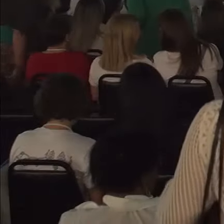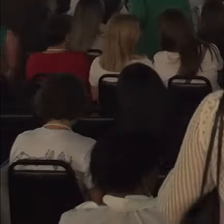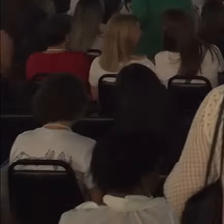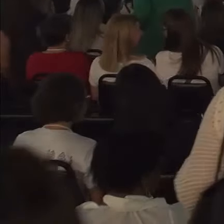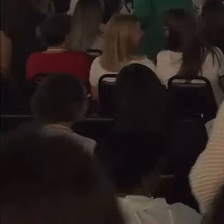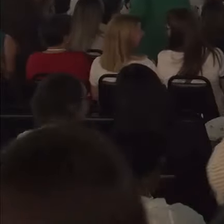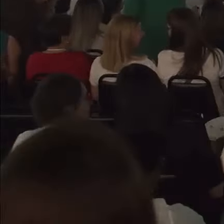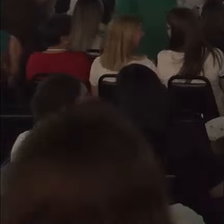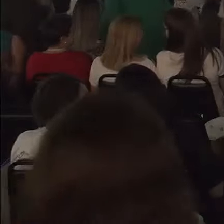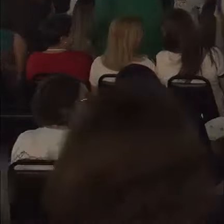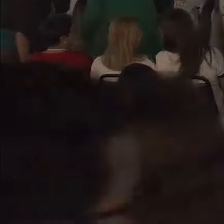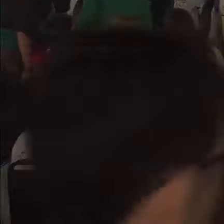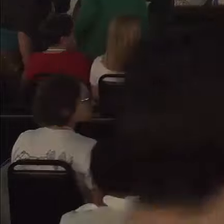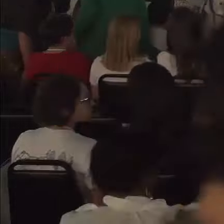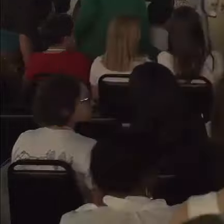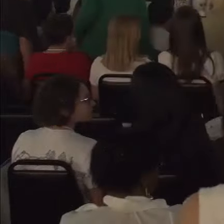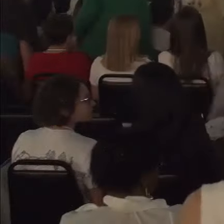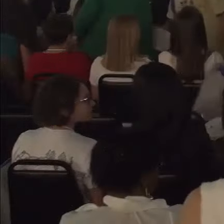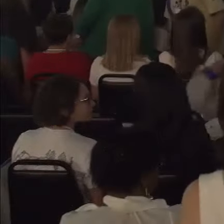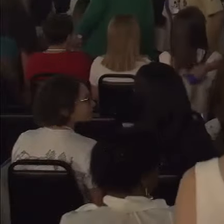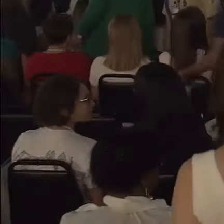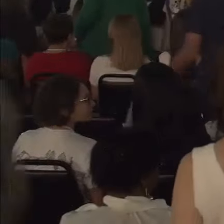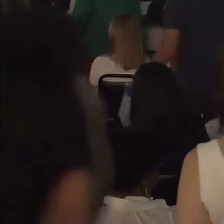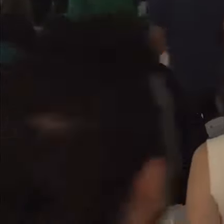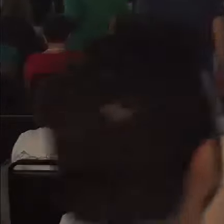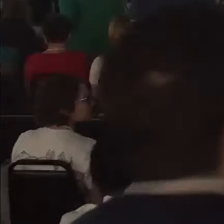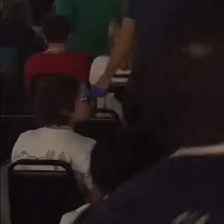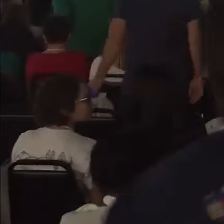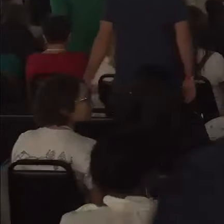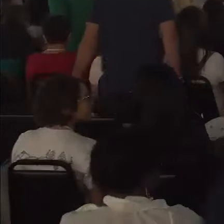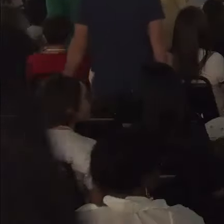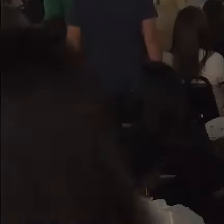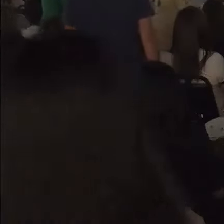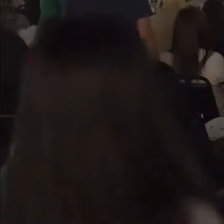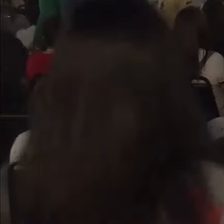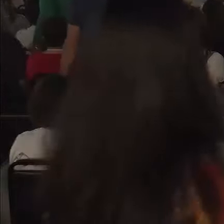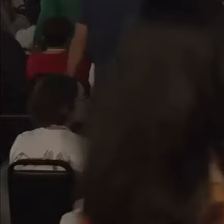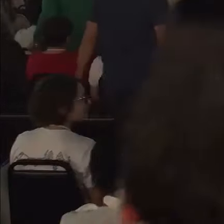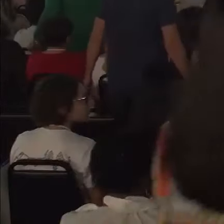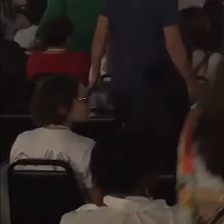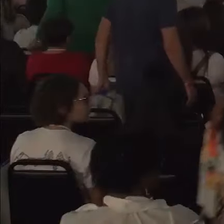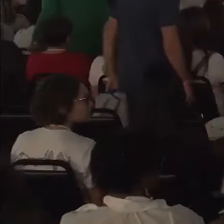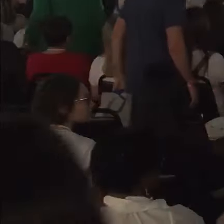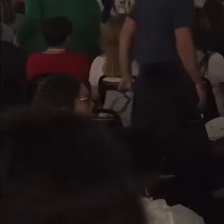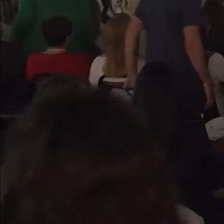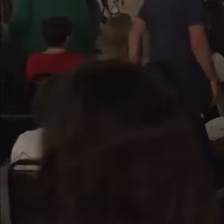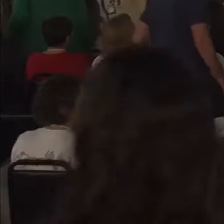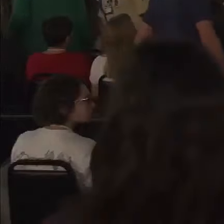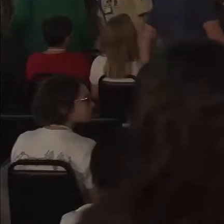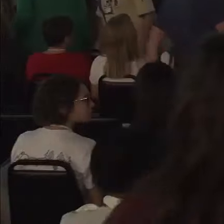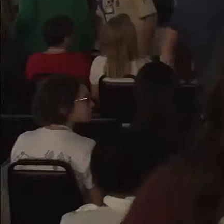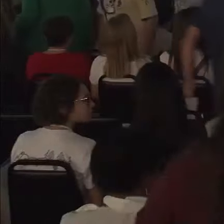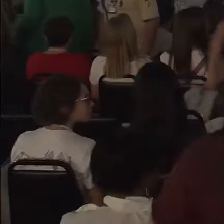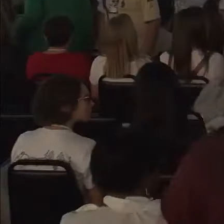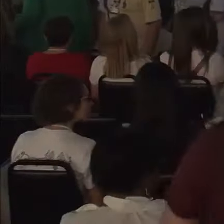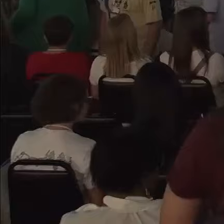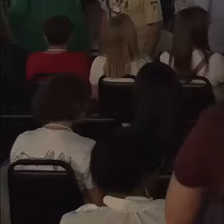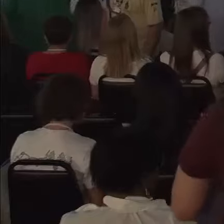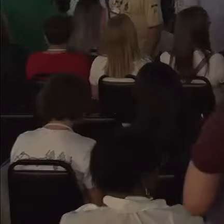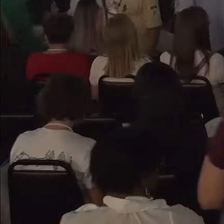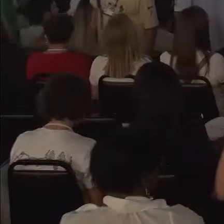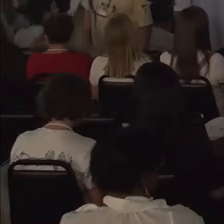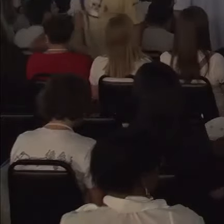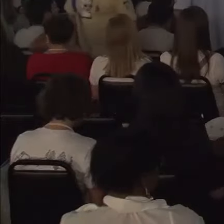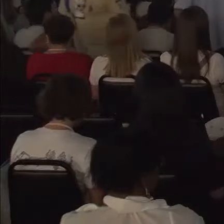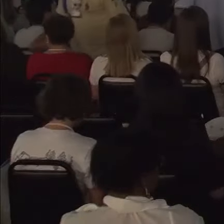Ele veio, pão da vida, luz do mundo, tinha o olhar quente profundo e